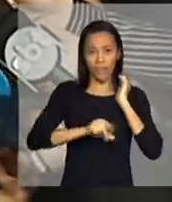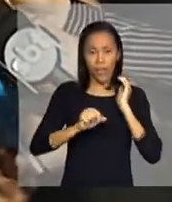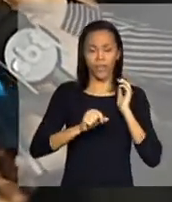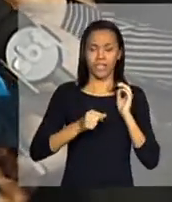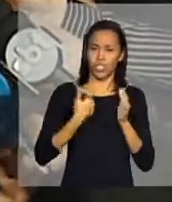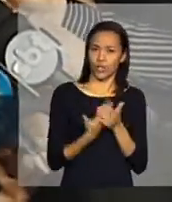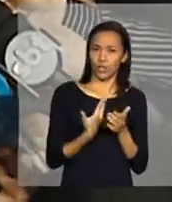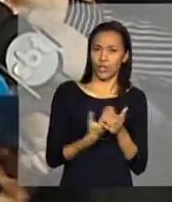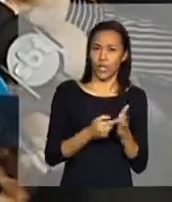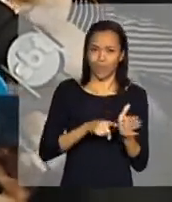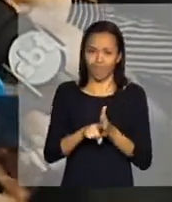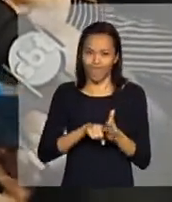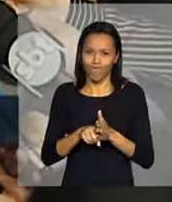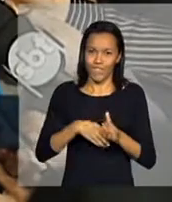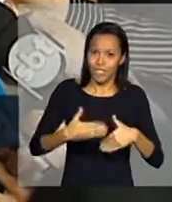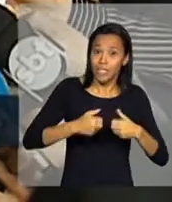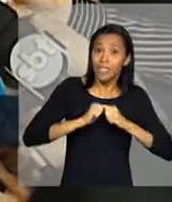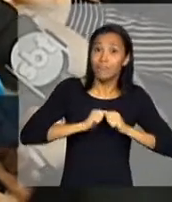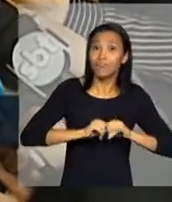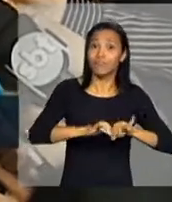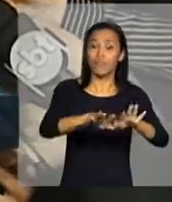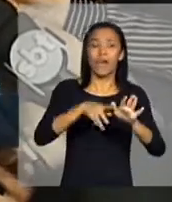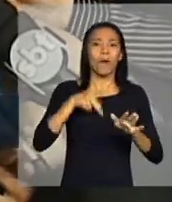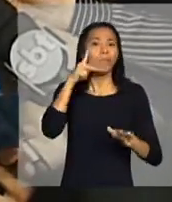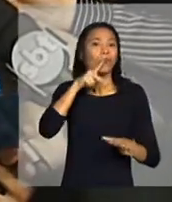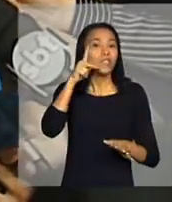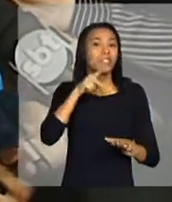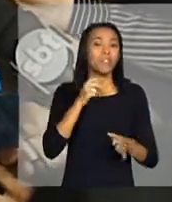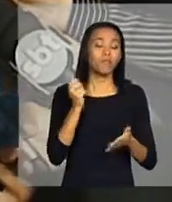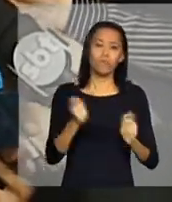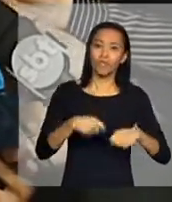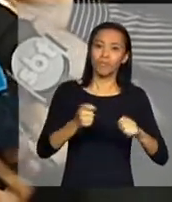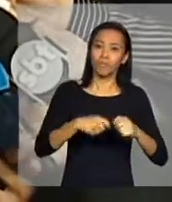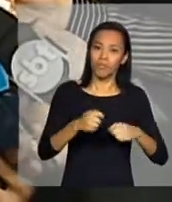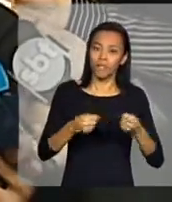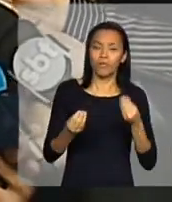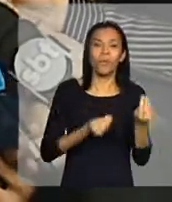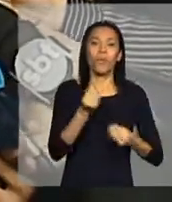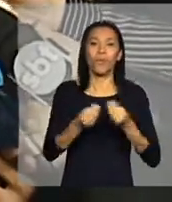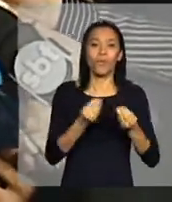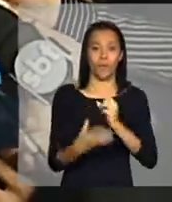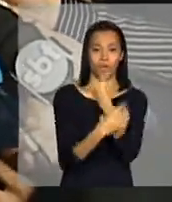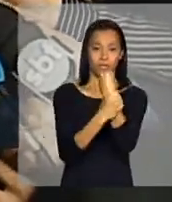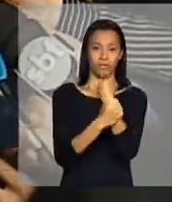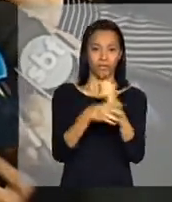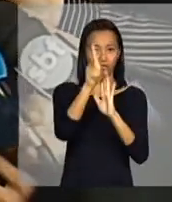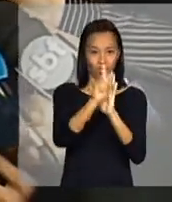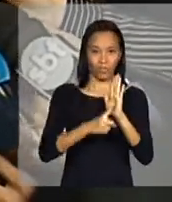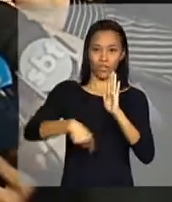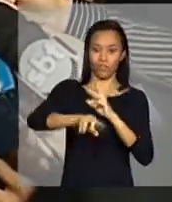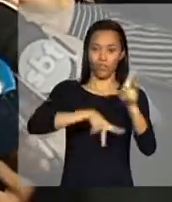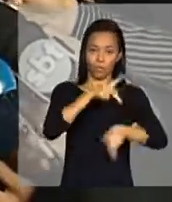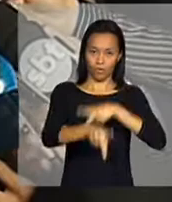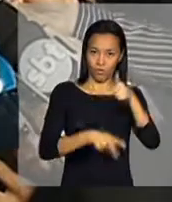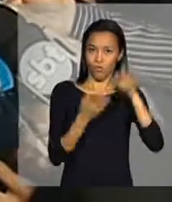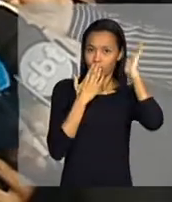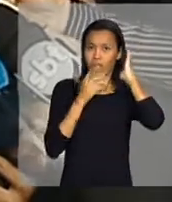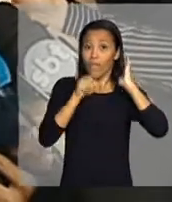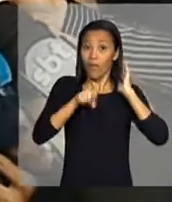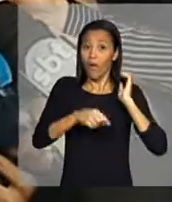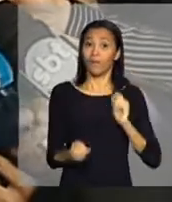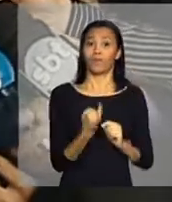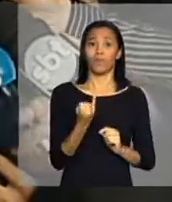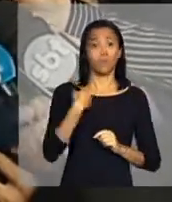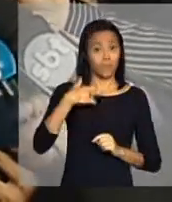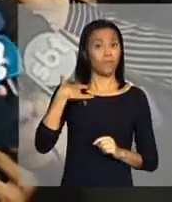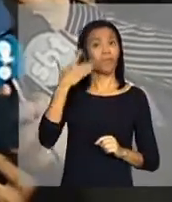maneira conjunta, viabilizando as políticas em favor da defesa dos direitos dos povos indígenas. Então, portanto, é de fundamental importância,